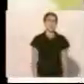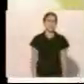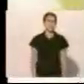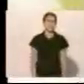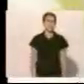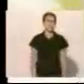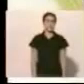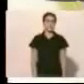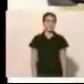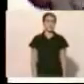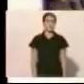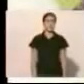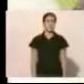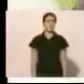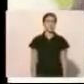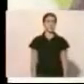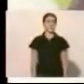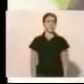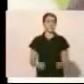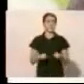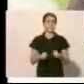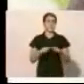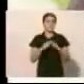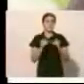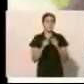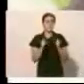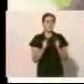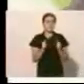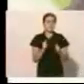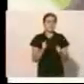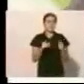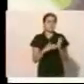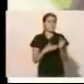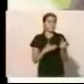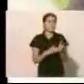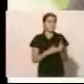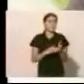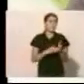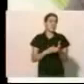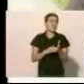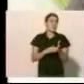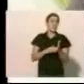Aí você desenha um mapa. Faça a mesma composição hoje.